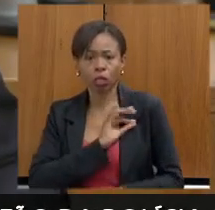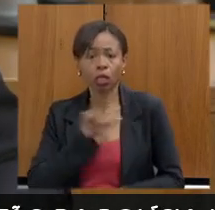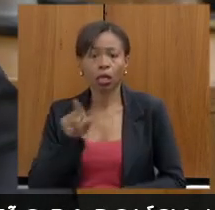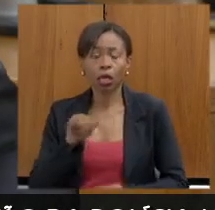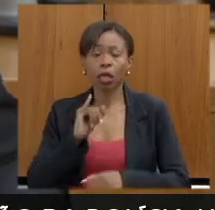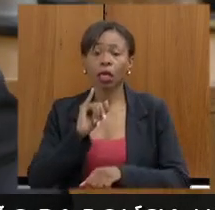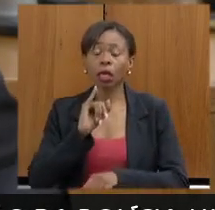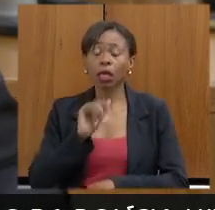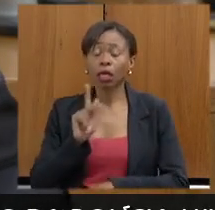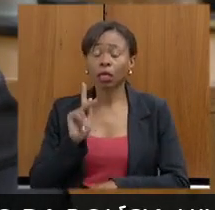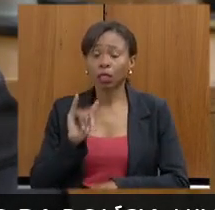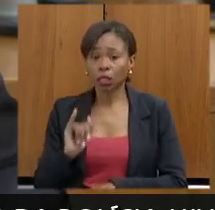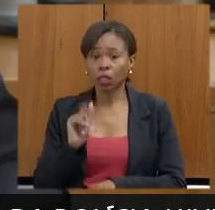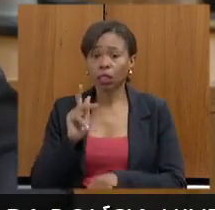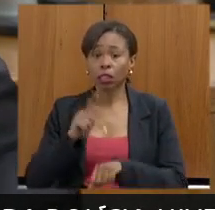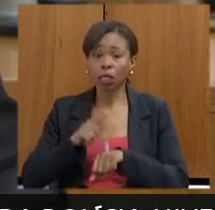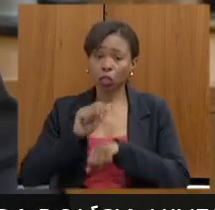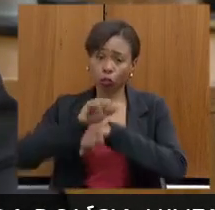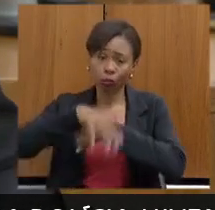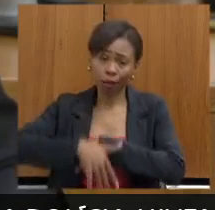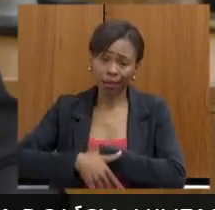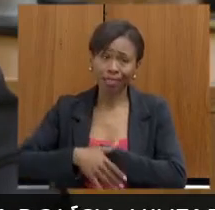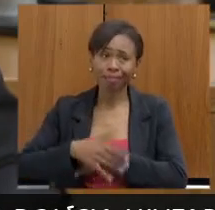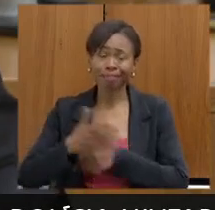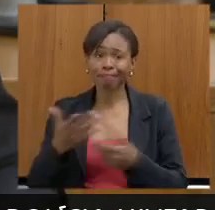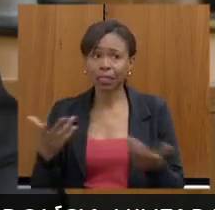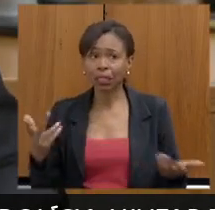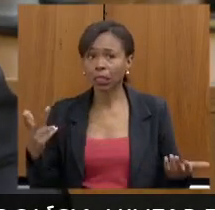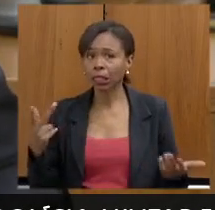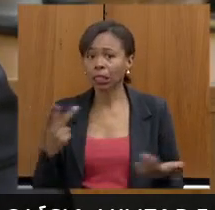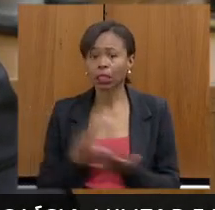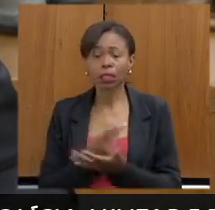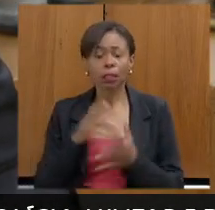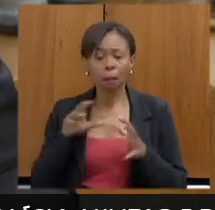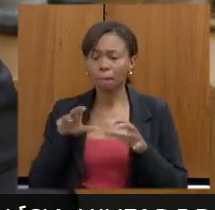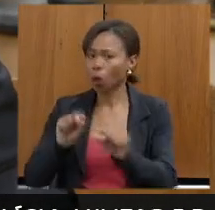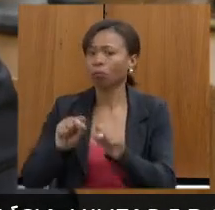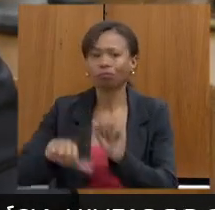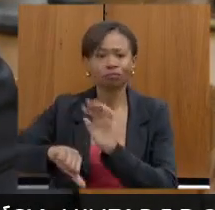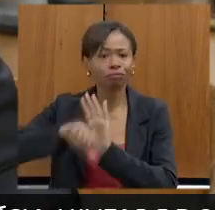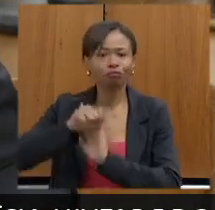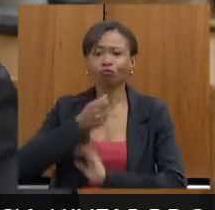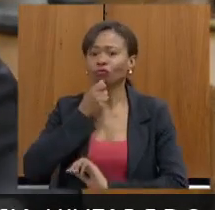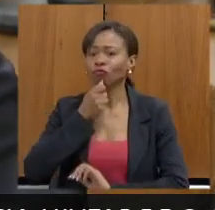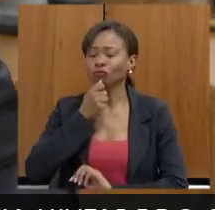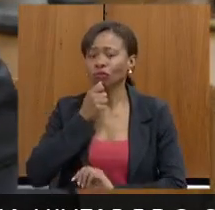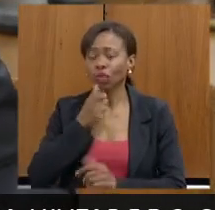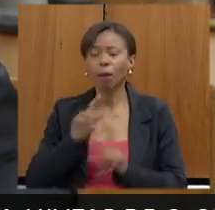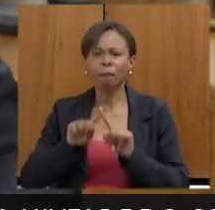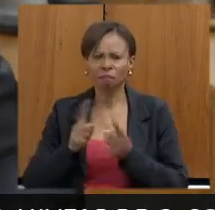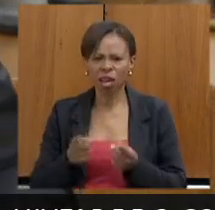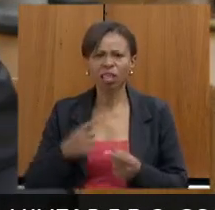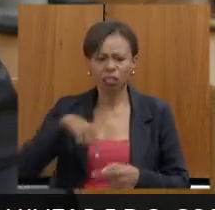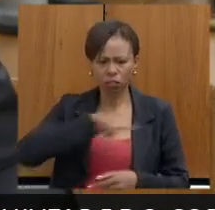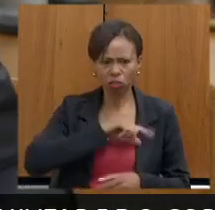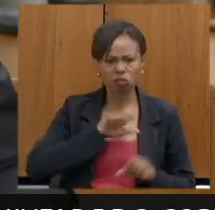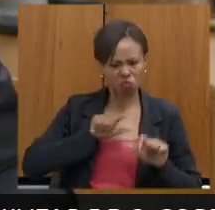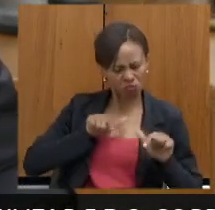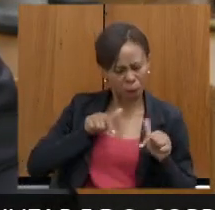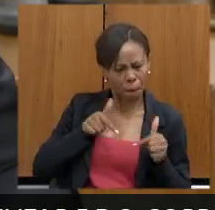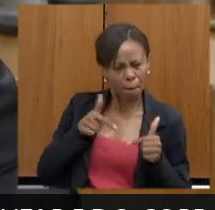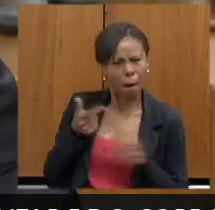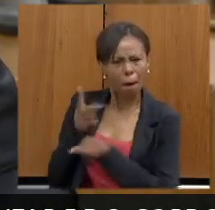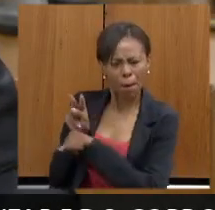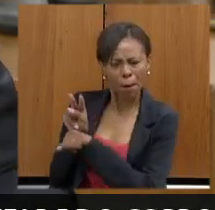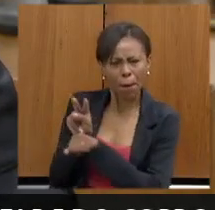Itajubá infelizmente não deu pegar os bandidos dessa vez mas fizeram um bom trabalho de tar lhe dando canseira para ele se não atrás